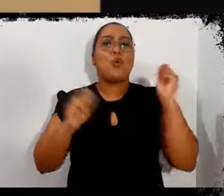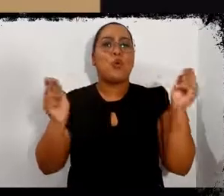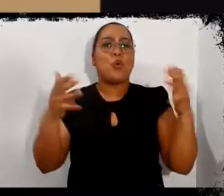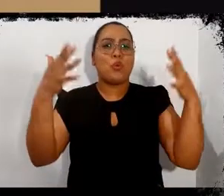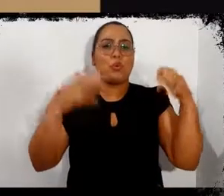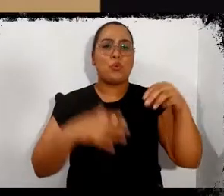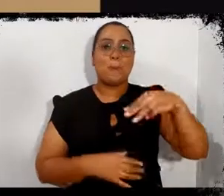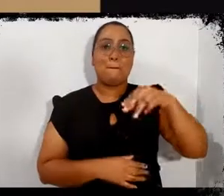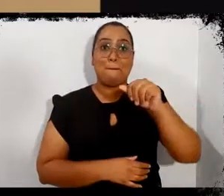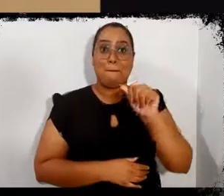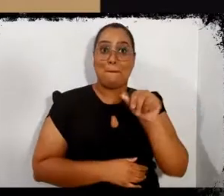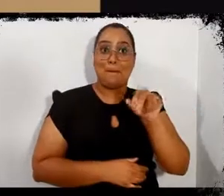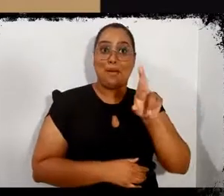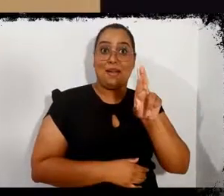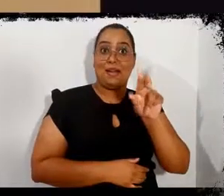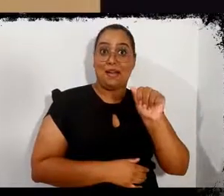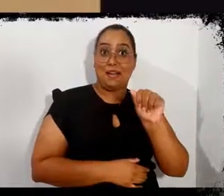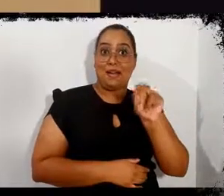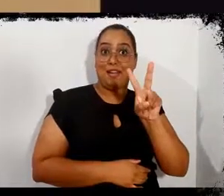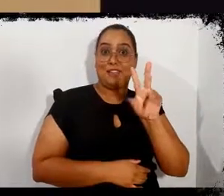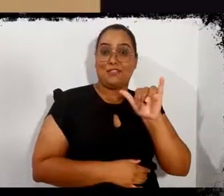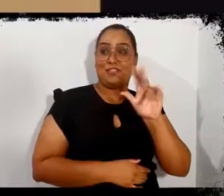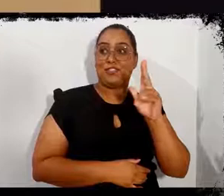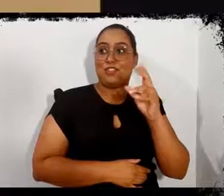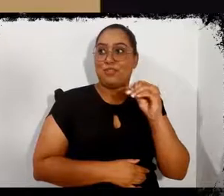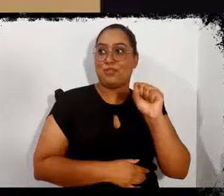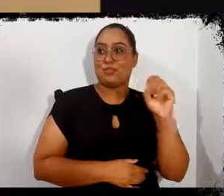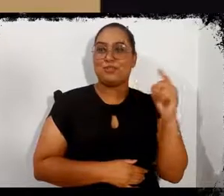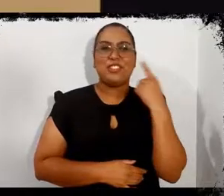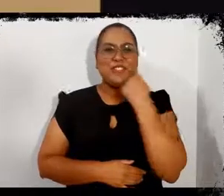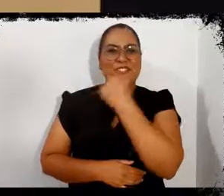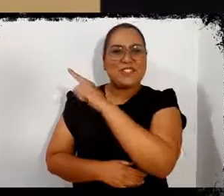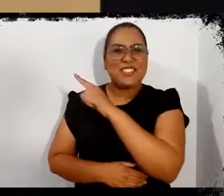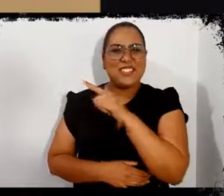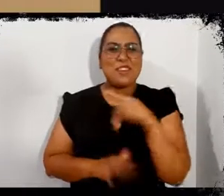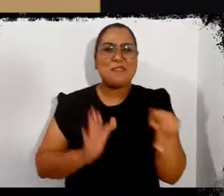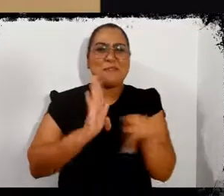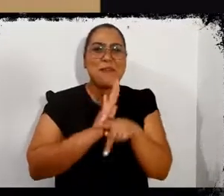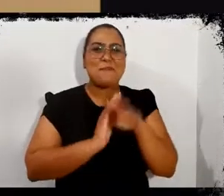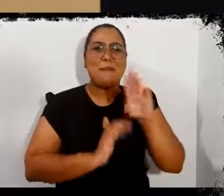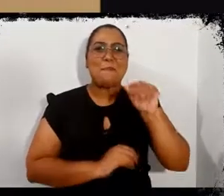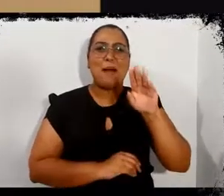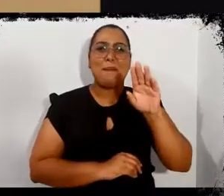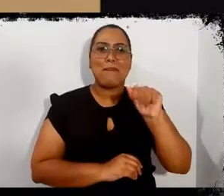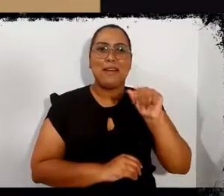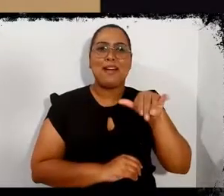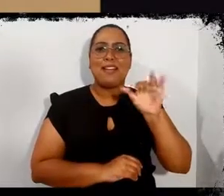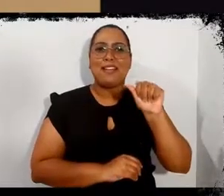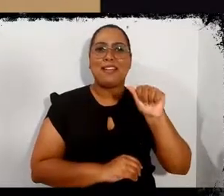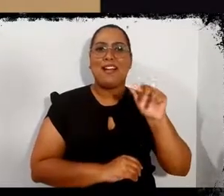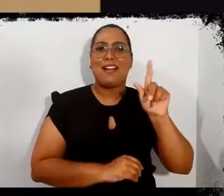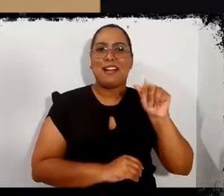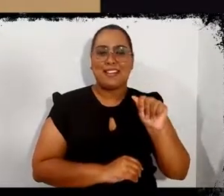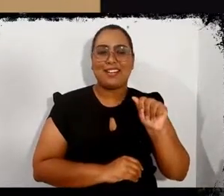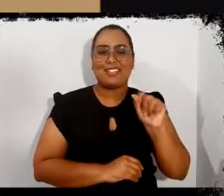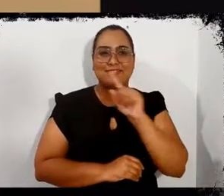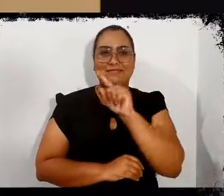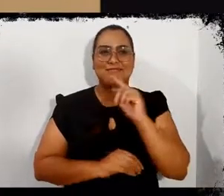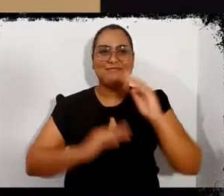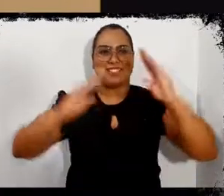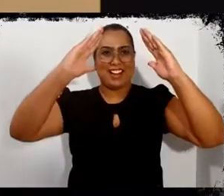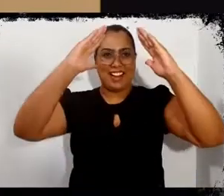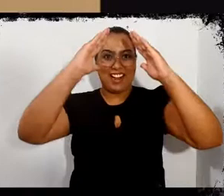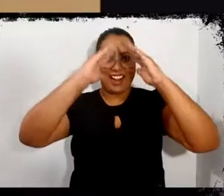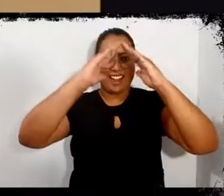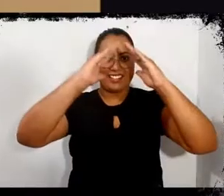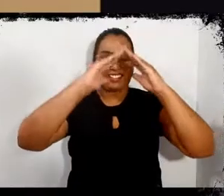galinha e tem o poder de se locomover. Baba Yaga é uma espécie de